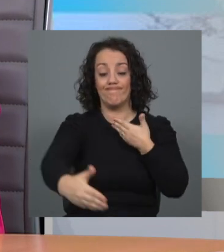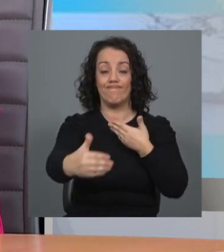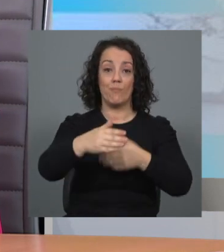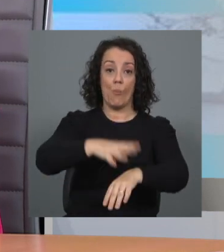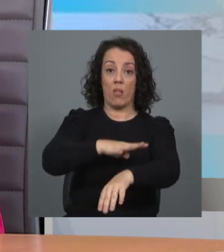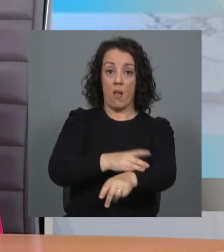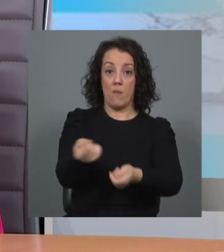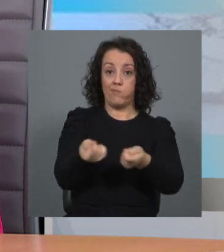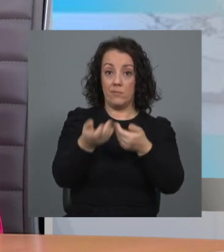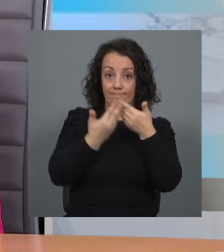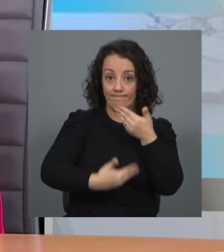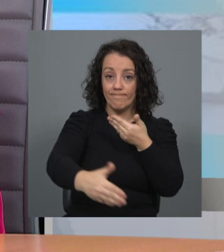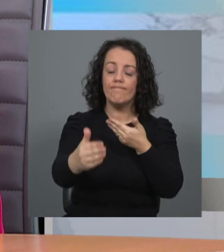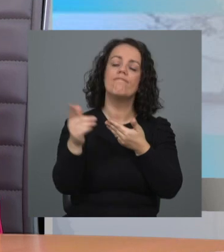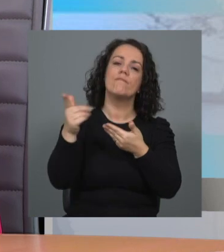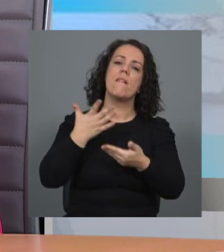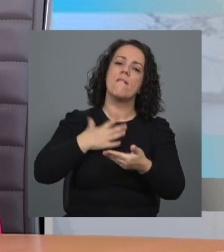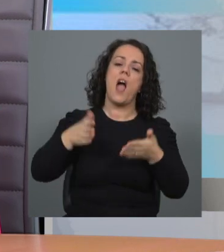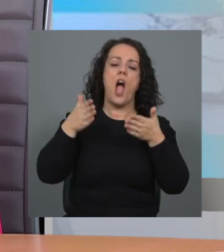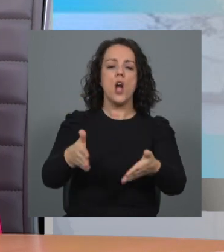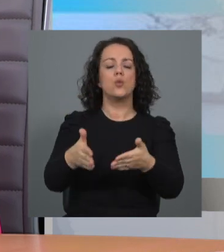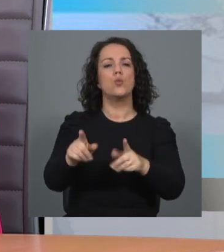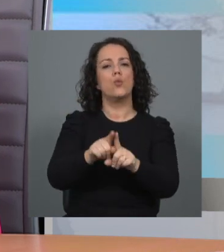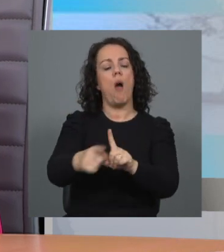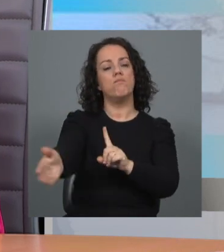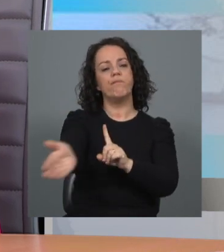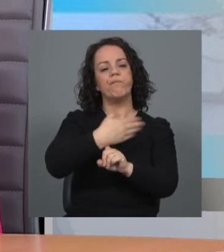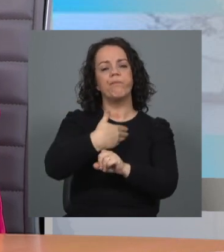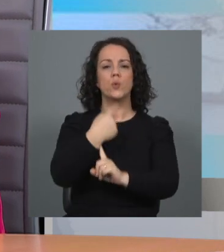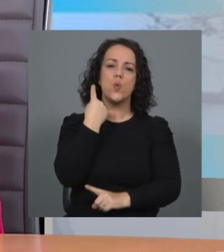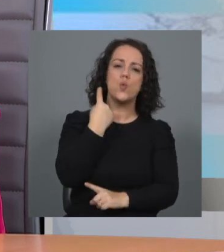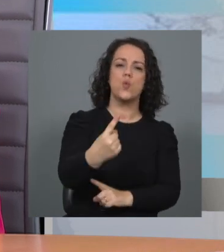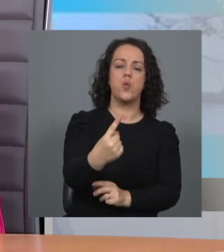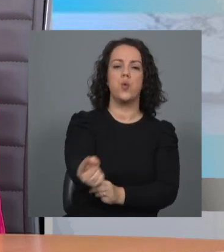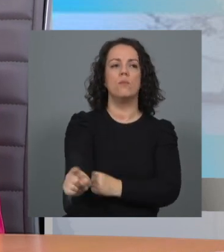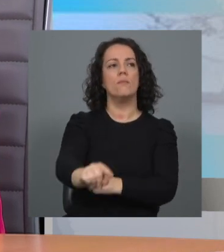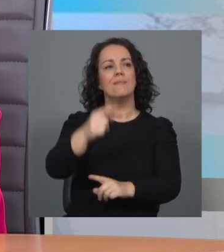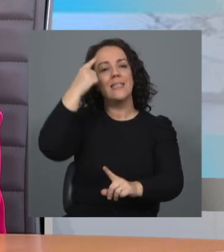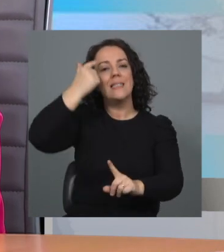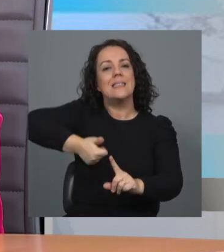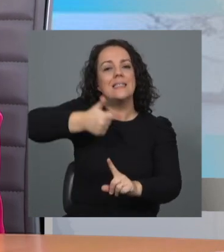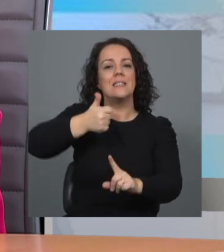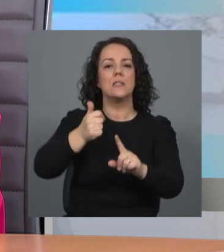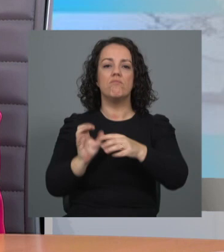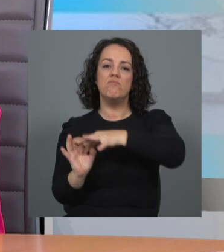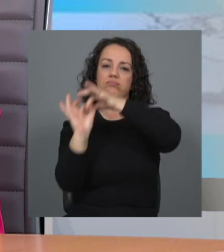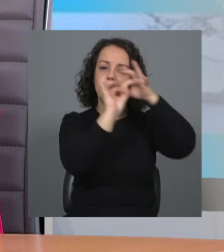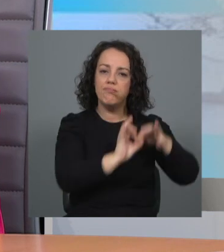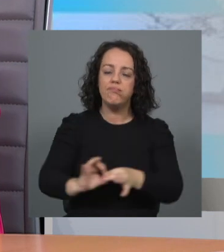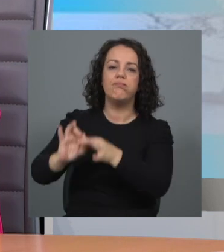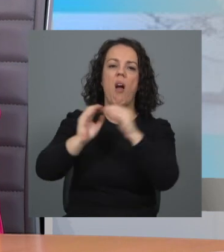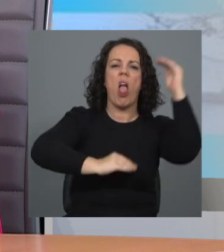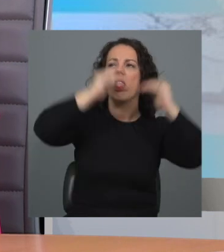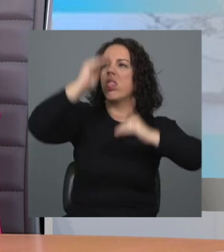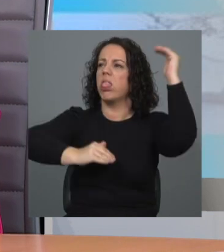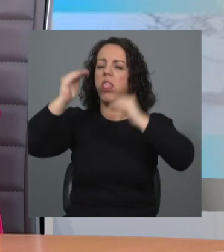ajudar a que sejamos um só Portugal, ou seja, um país mais coeso, menos desigual,